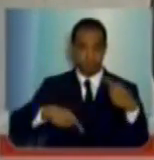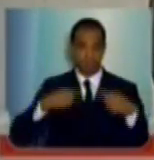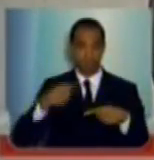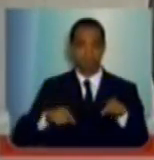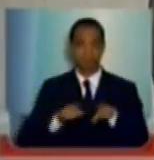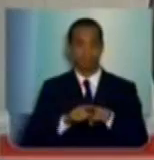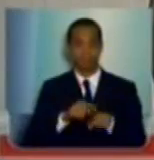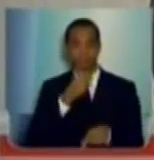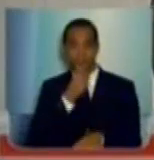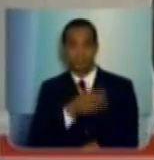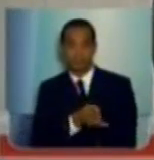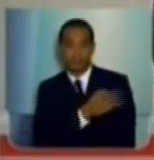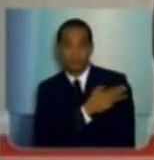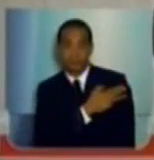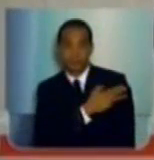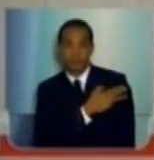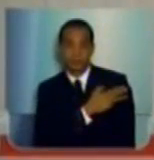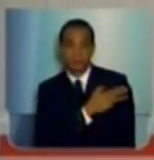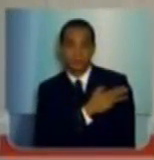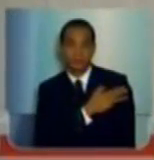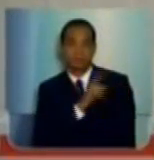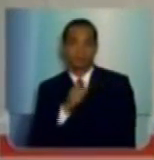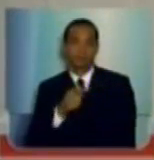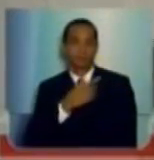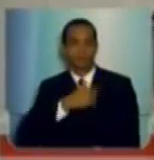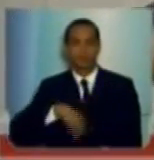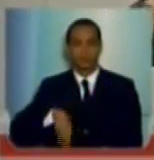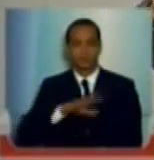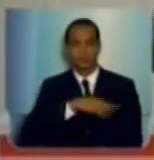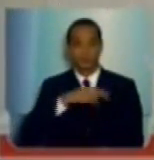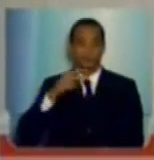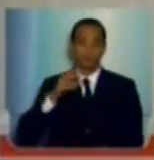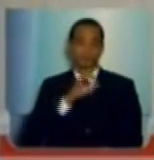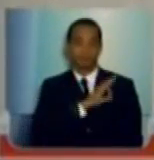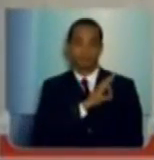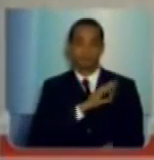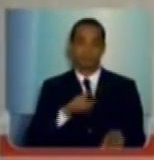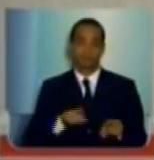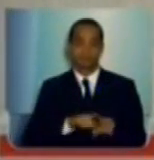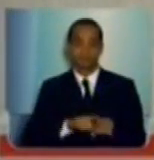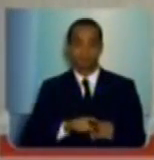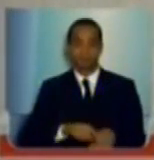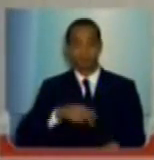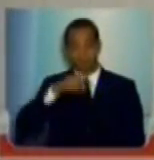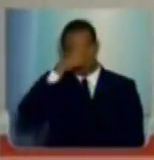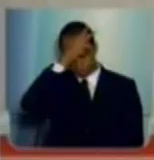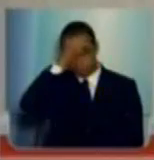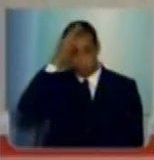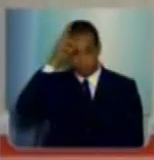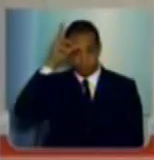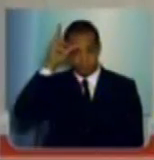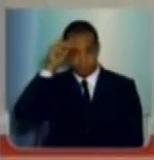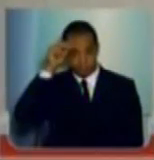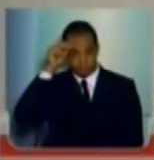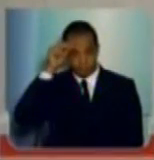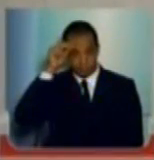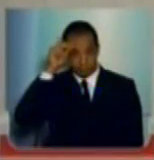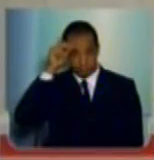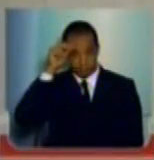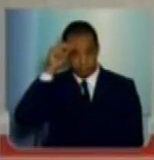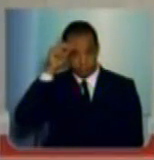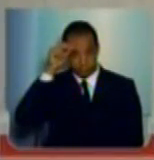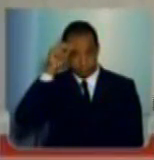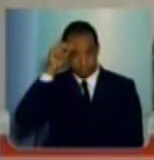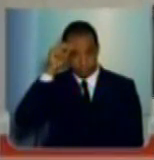ao Comandante Geral da Polícia Militar e ao prefeito Gilberto eh a Mato